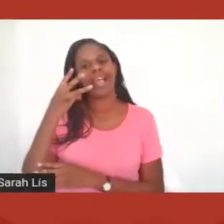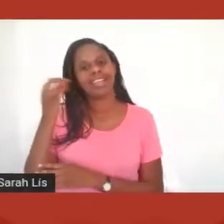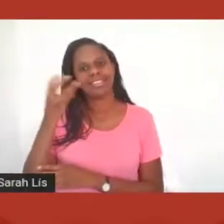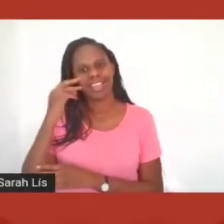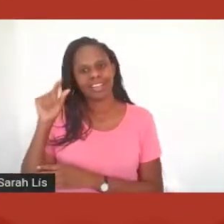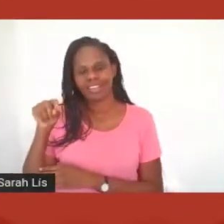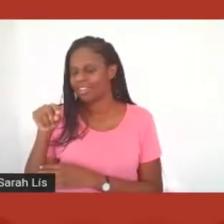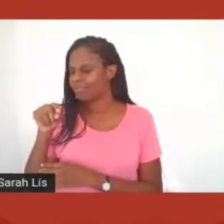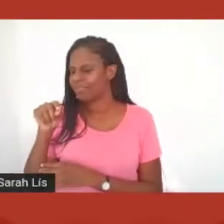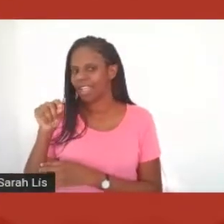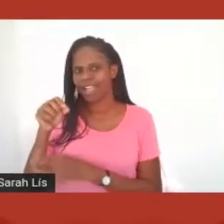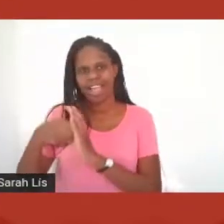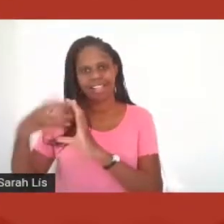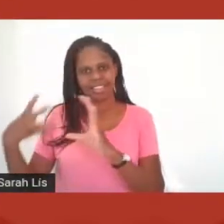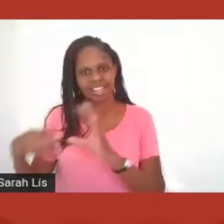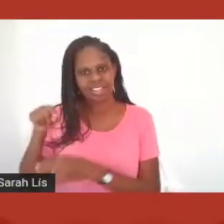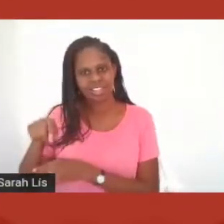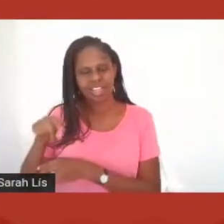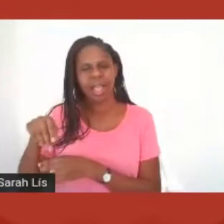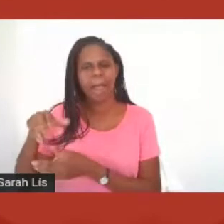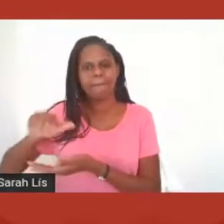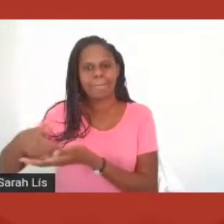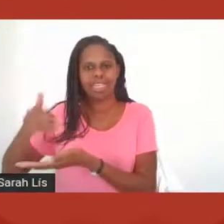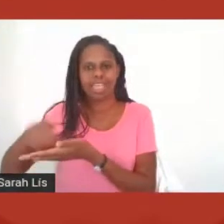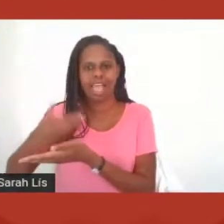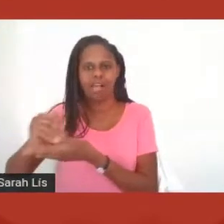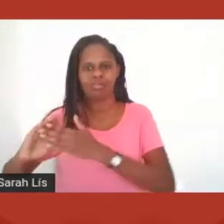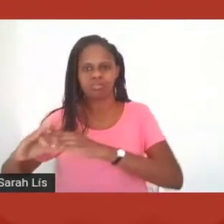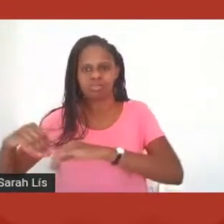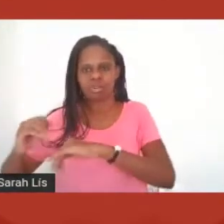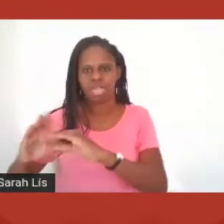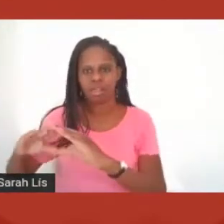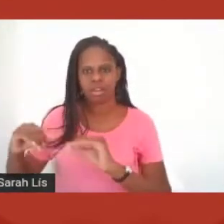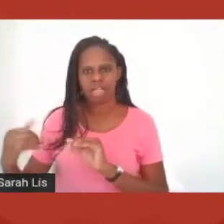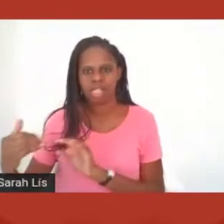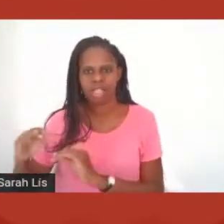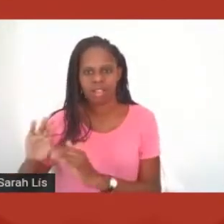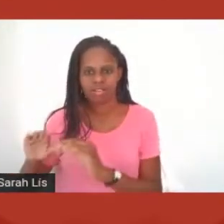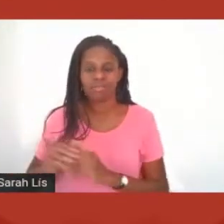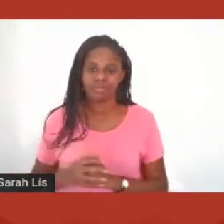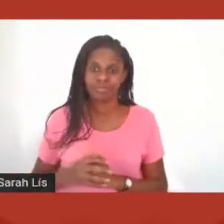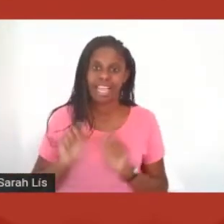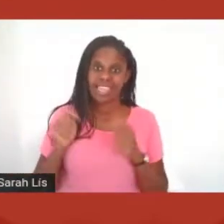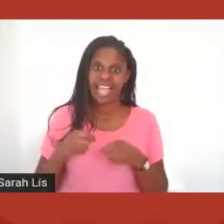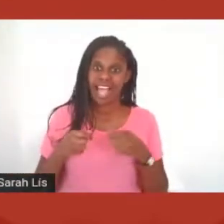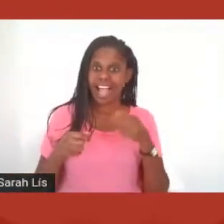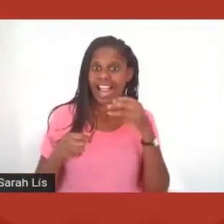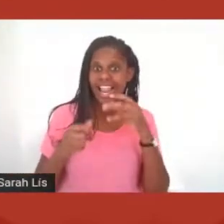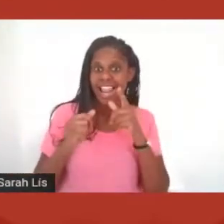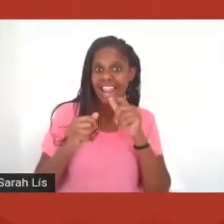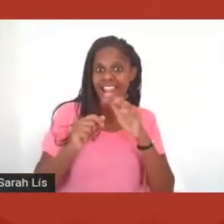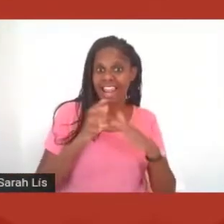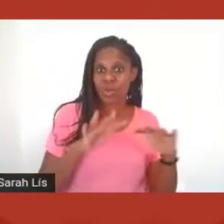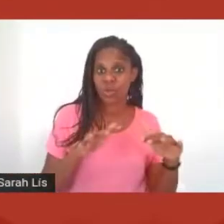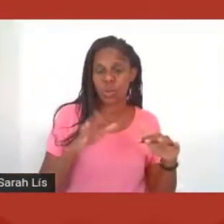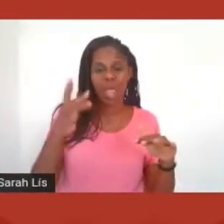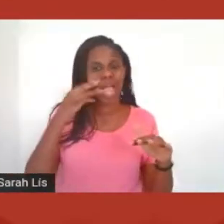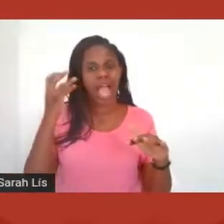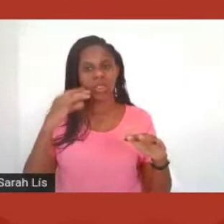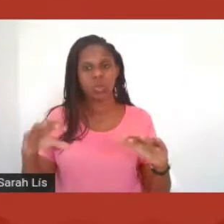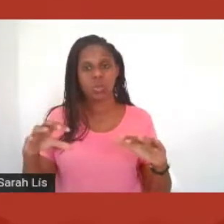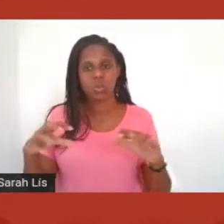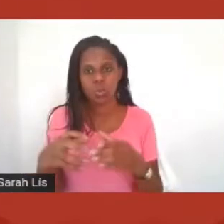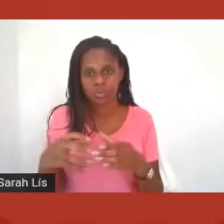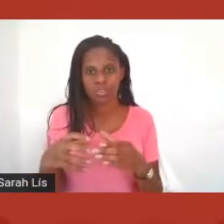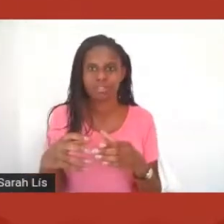né? Então, talvez estivesse aí que a gente conseguiria juntar o líquido com o gato. Talvez o gato fosse um líquido viscoso.